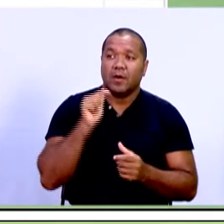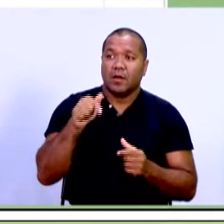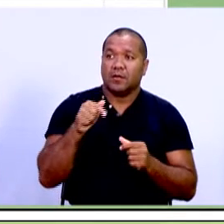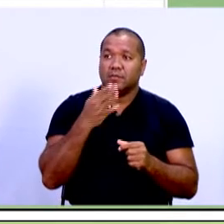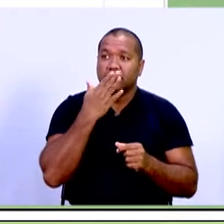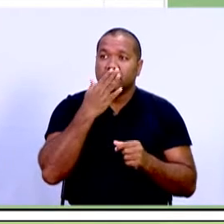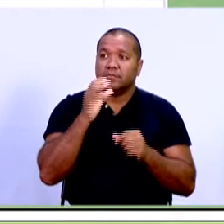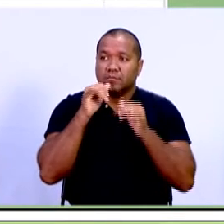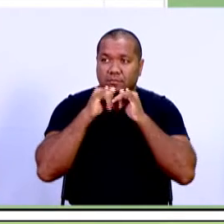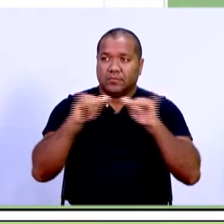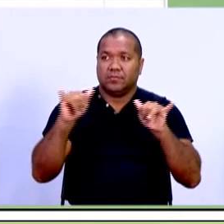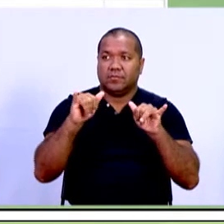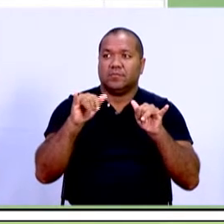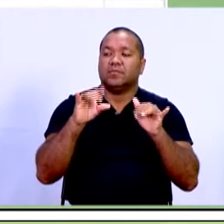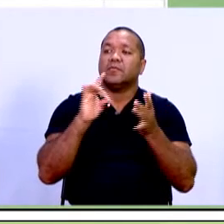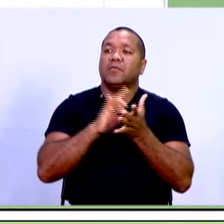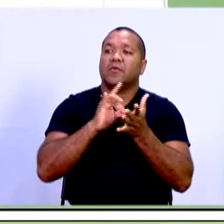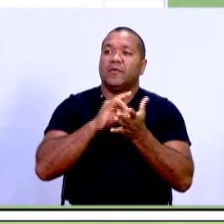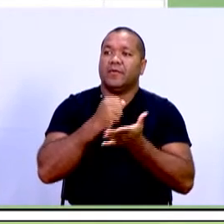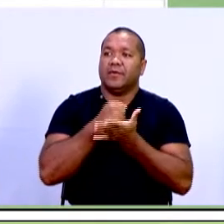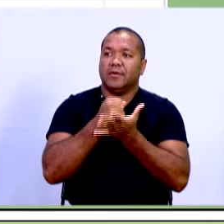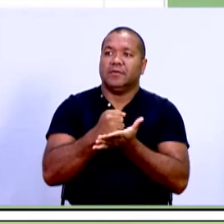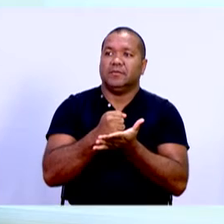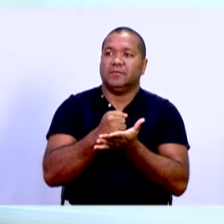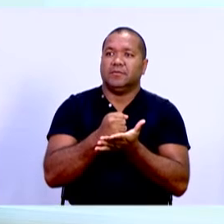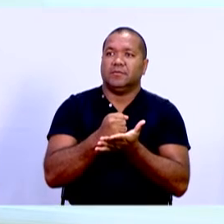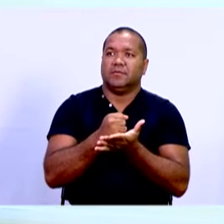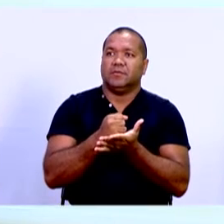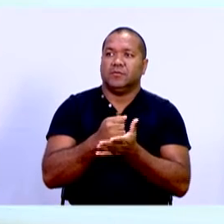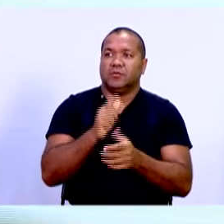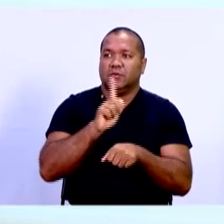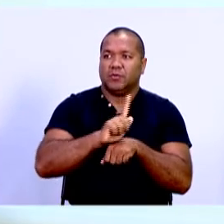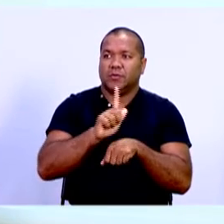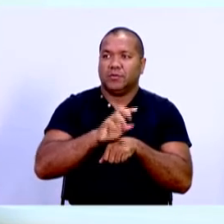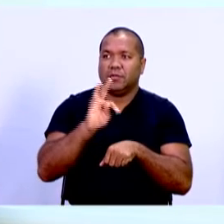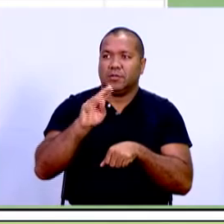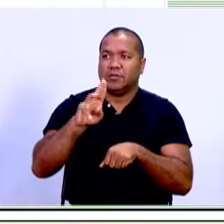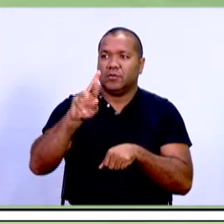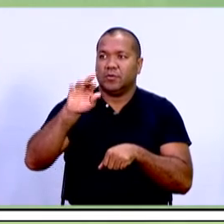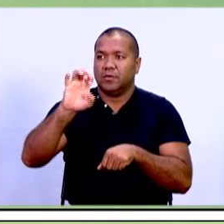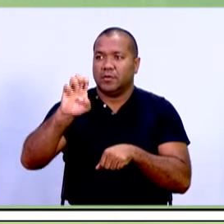de informação, com certeza, vai ajudar os gestores.